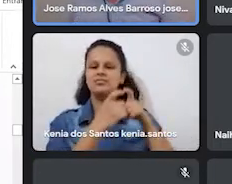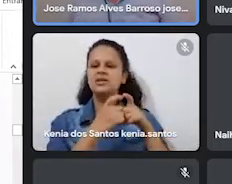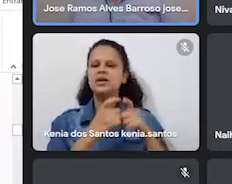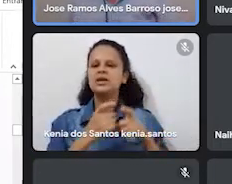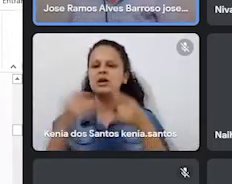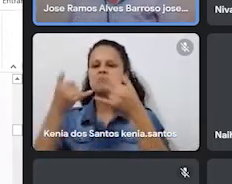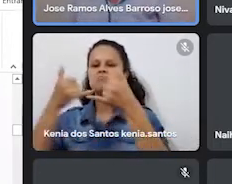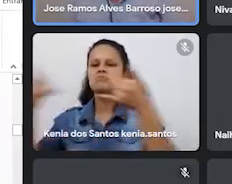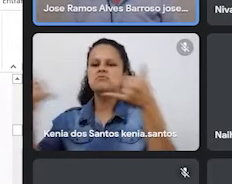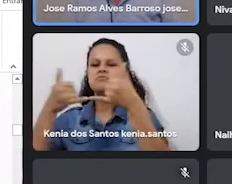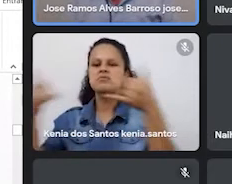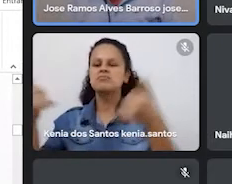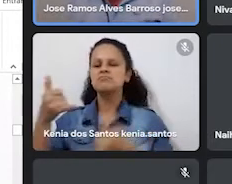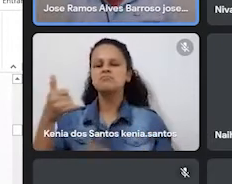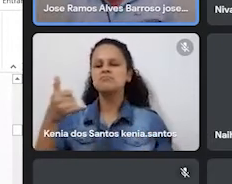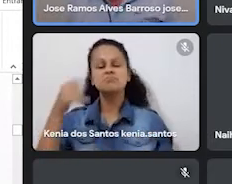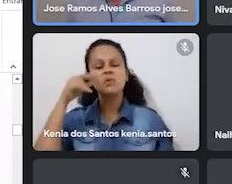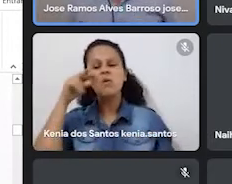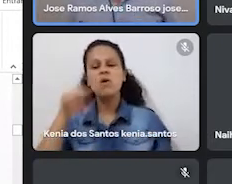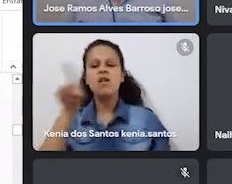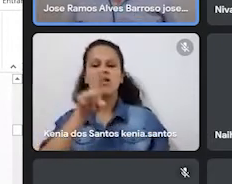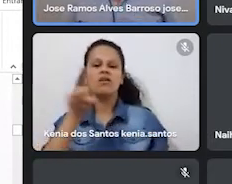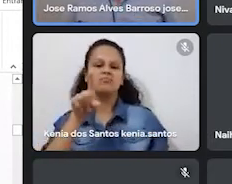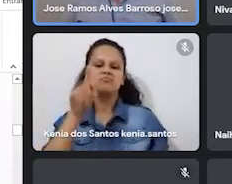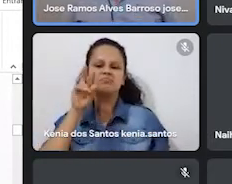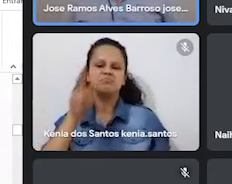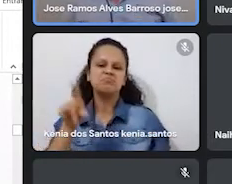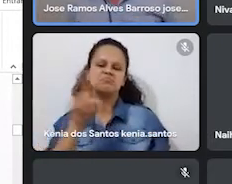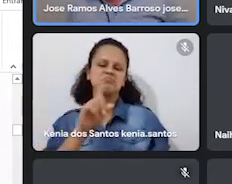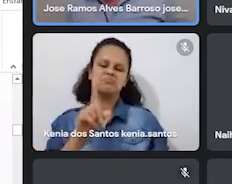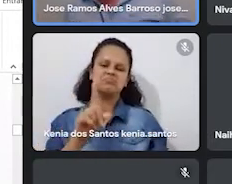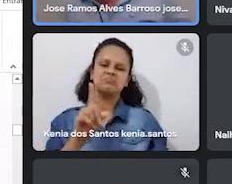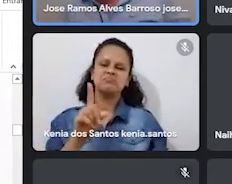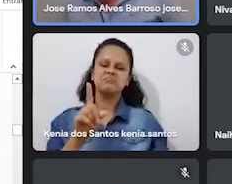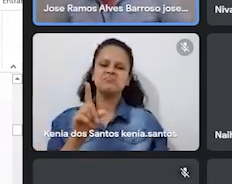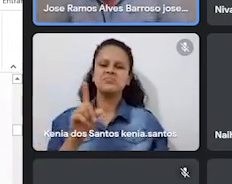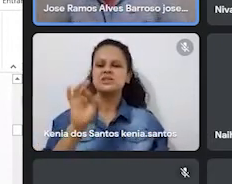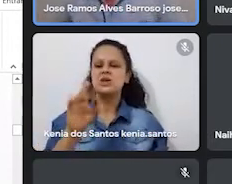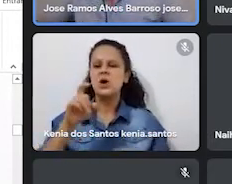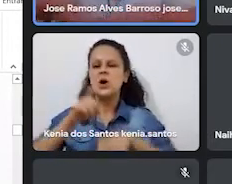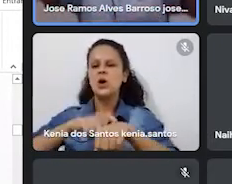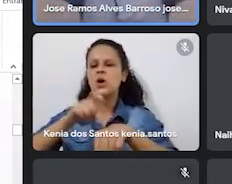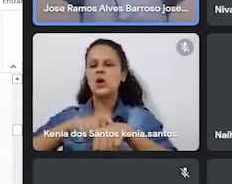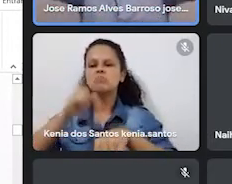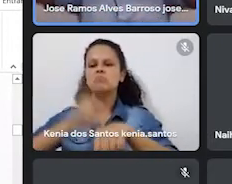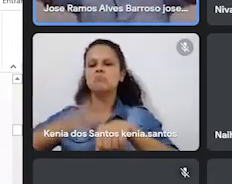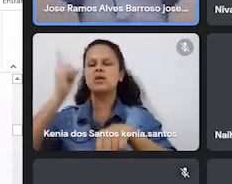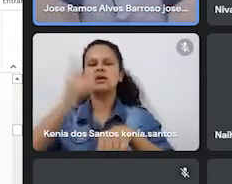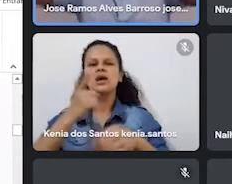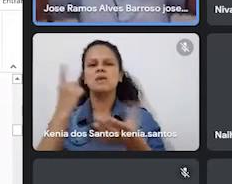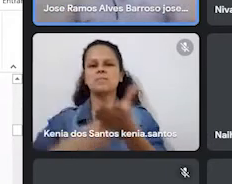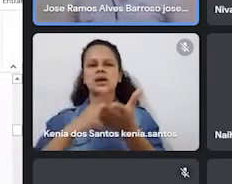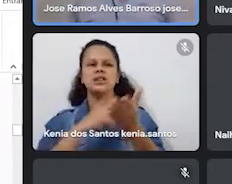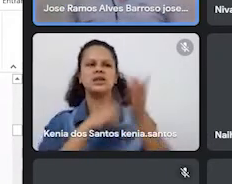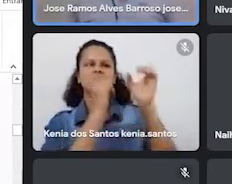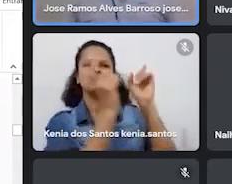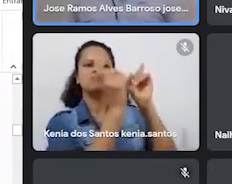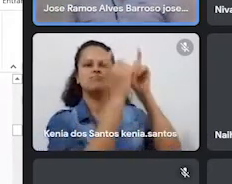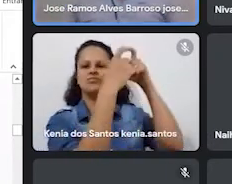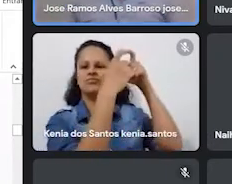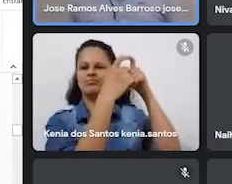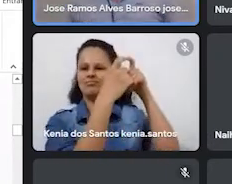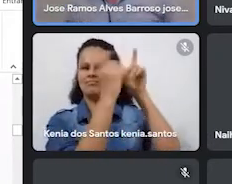chama correr circuito. A gente não corria o circuito, não. A gente já chegava lá, ó, vamos fechar a chave, vamos fechar o